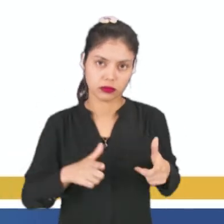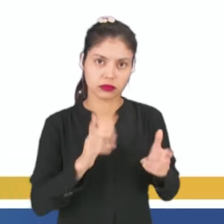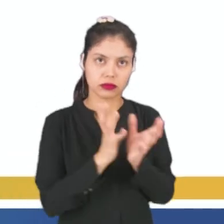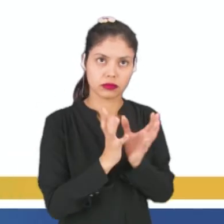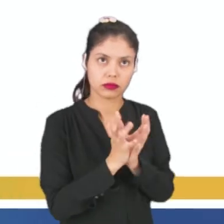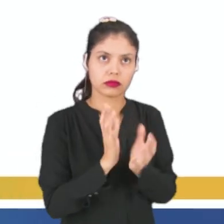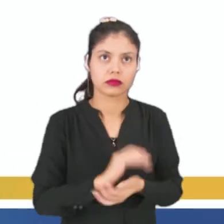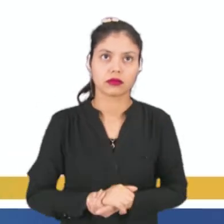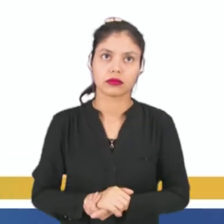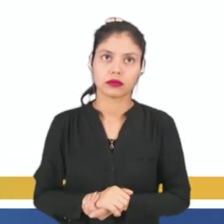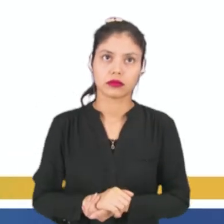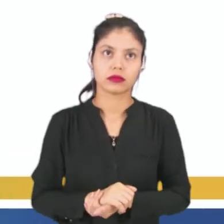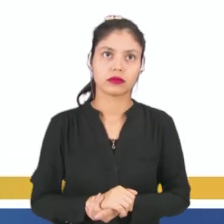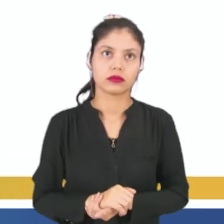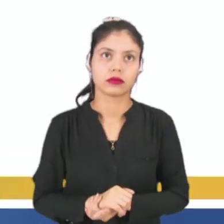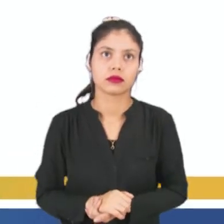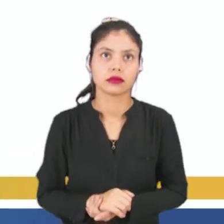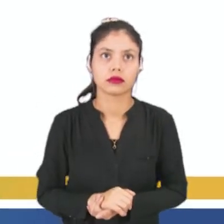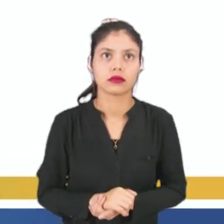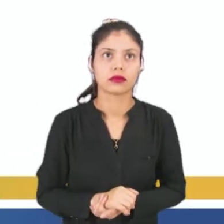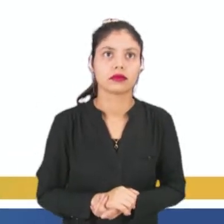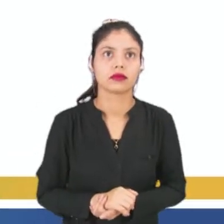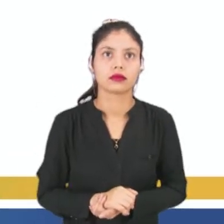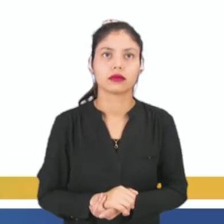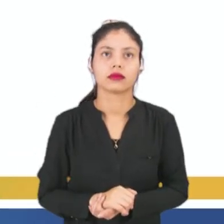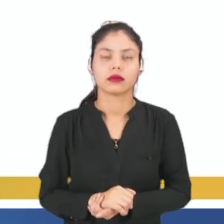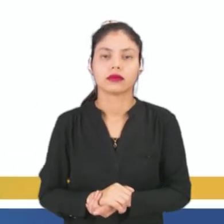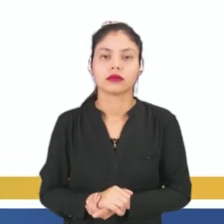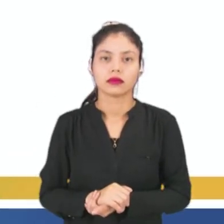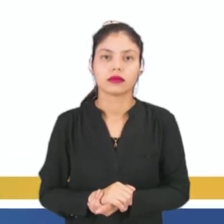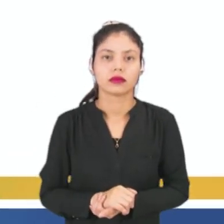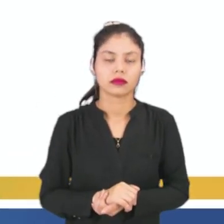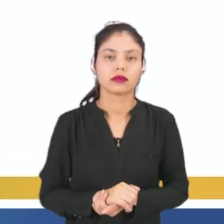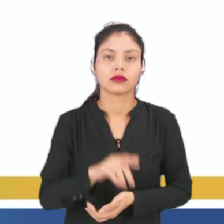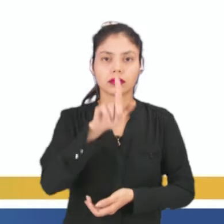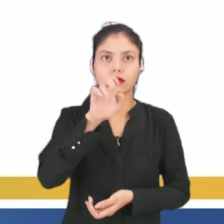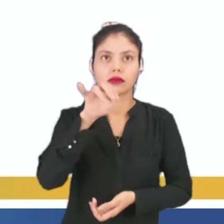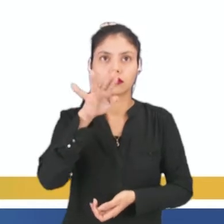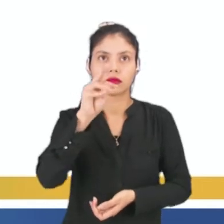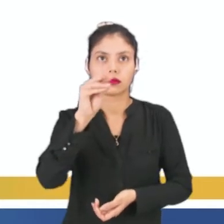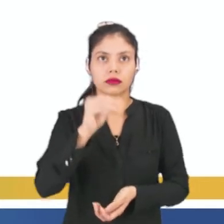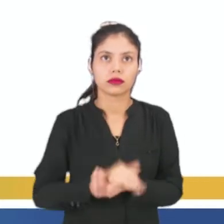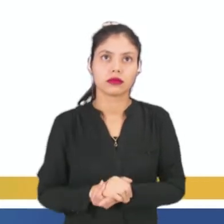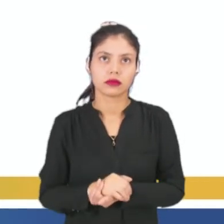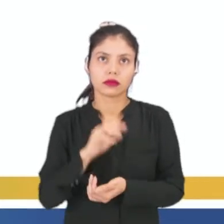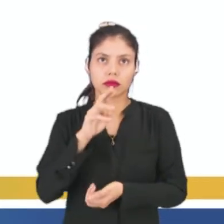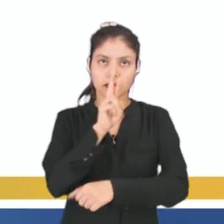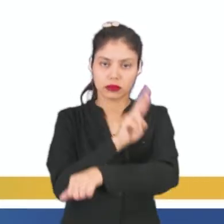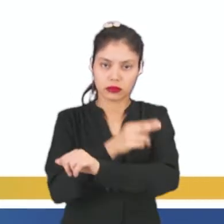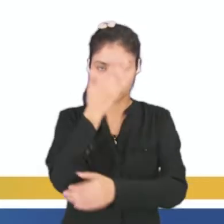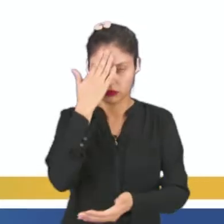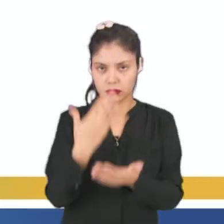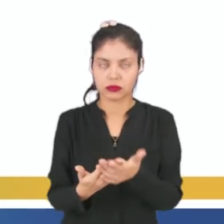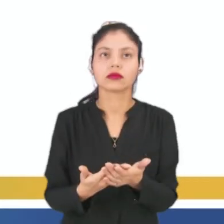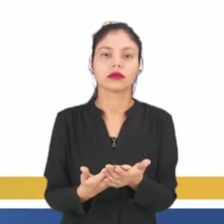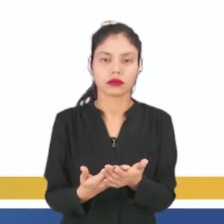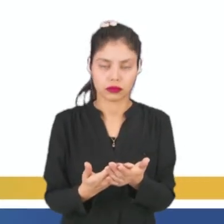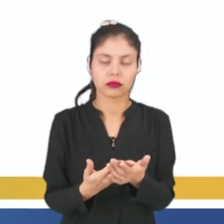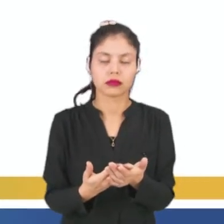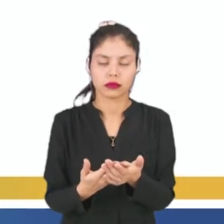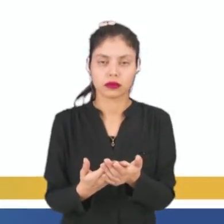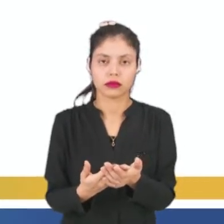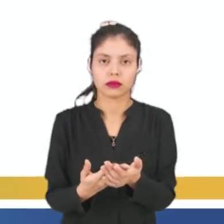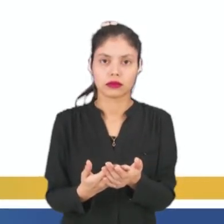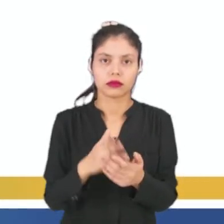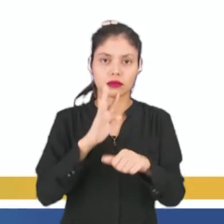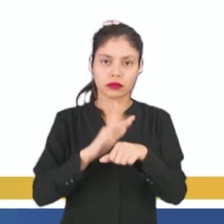do grupo, né? E a Mesopotâmia e o Egito, eles vêm muito forte com isso, o misticismo, que eles acreditavam que